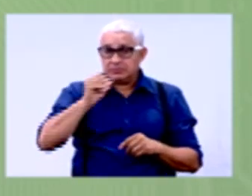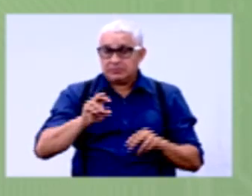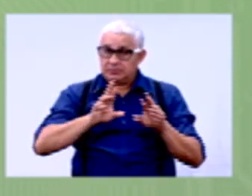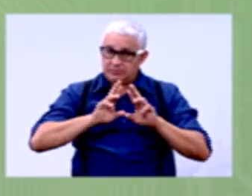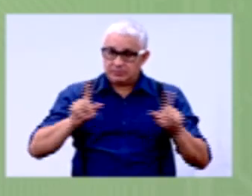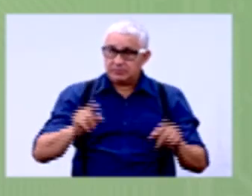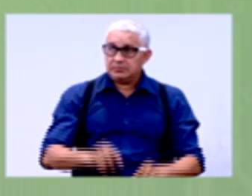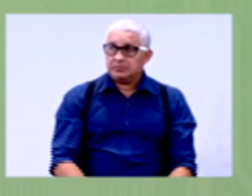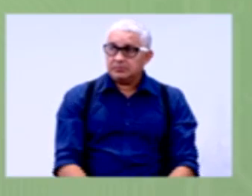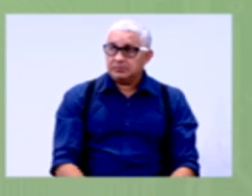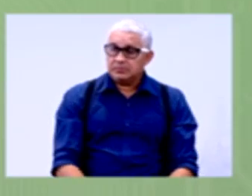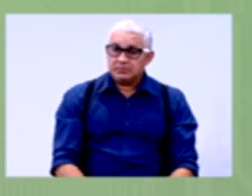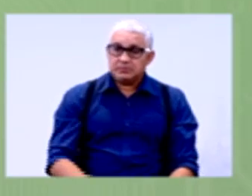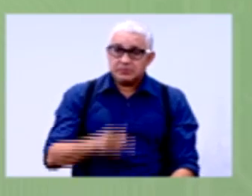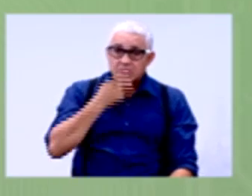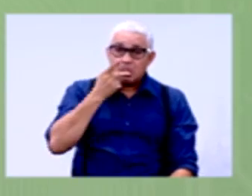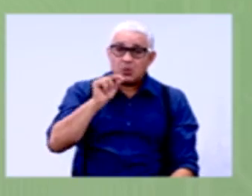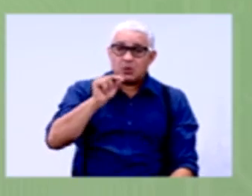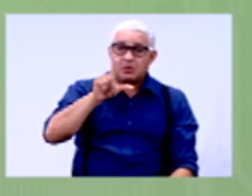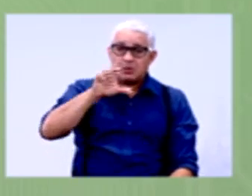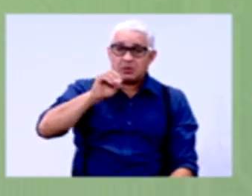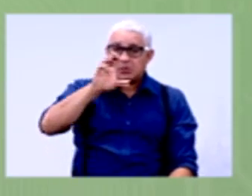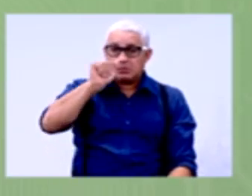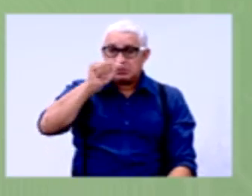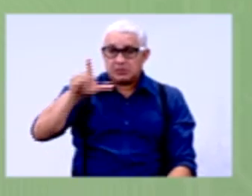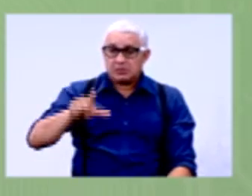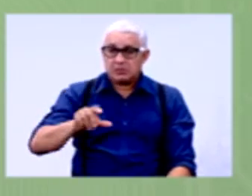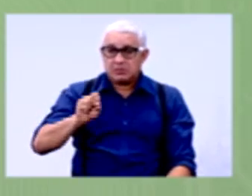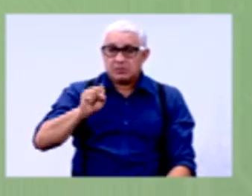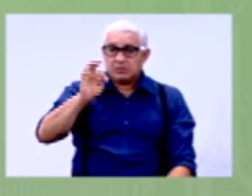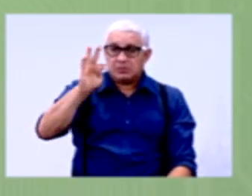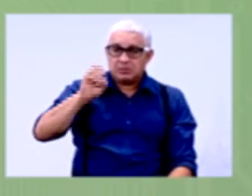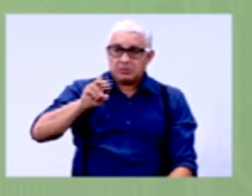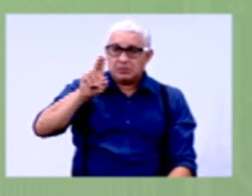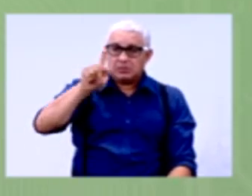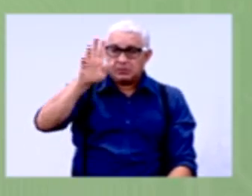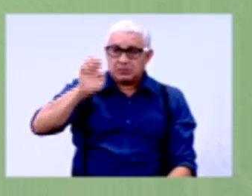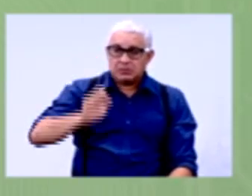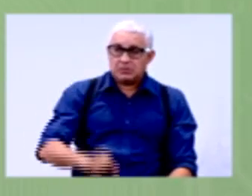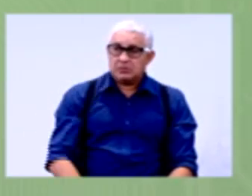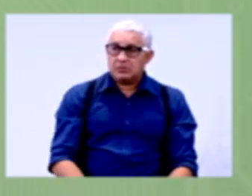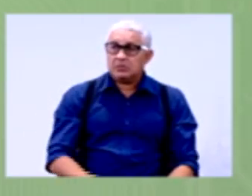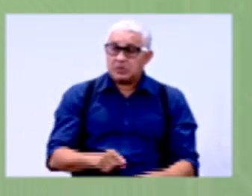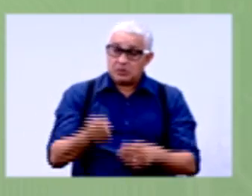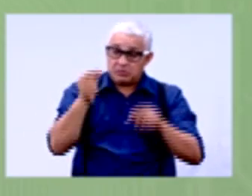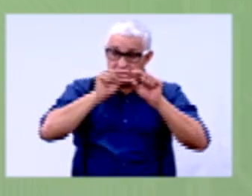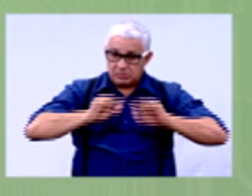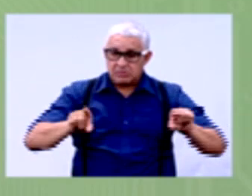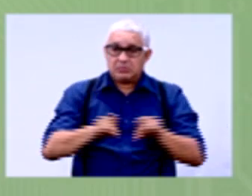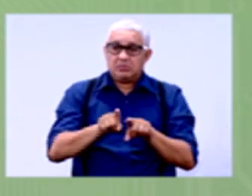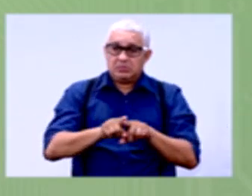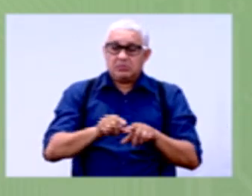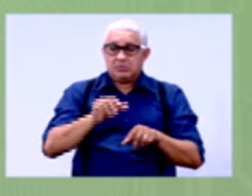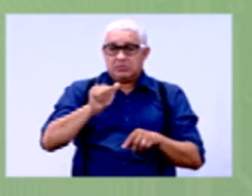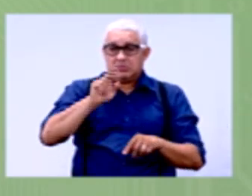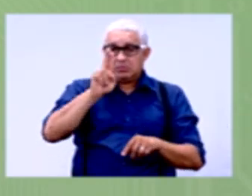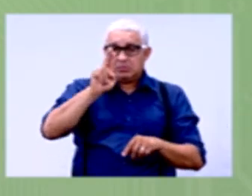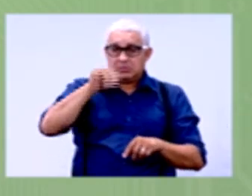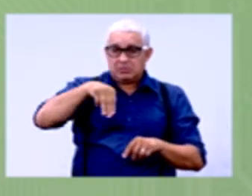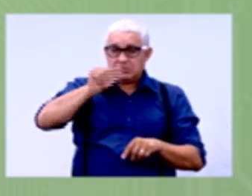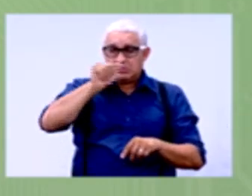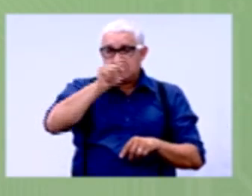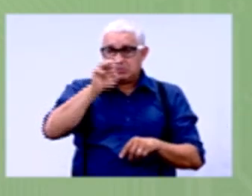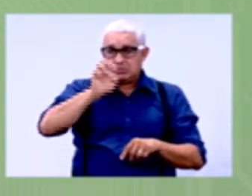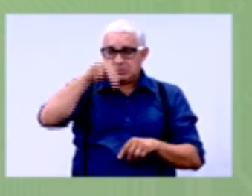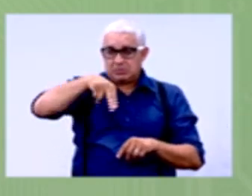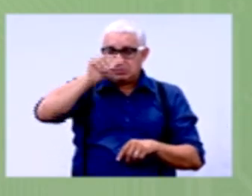diferenciada. Vamos falar de localstorage.setItem, né? E aqui embaixo também. Então nós vamos fazer um armazenamento local, exibindo um